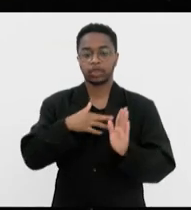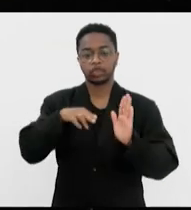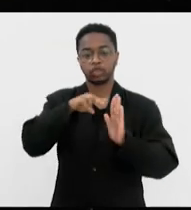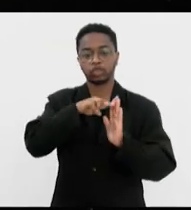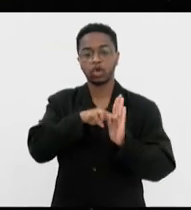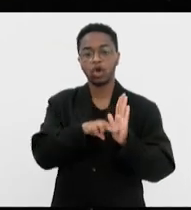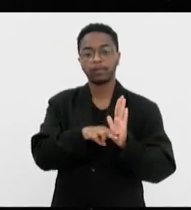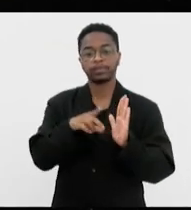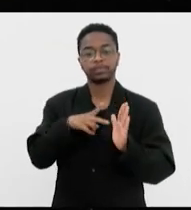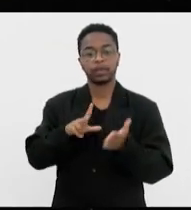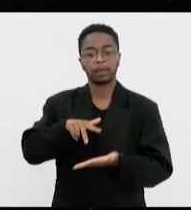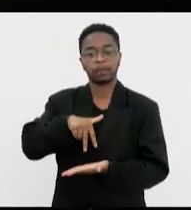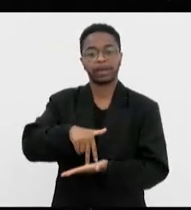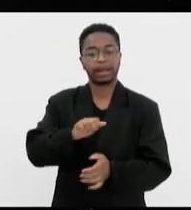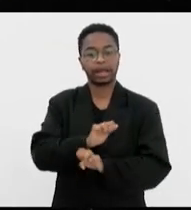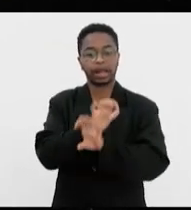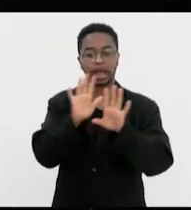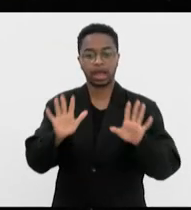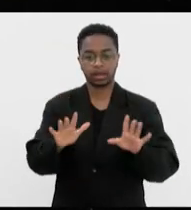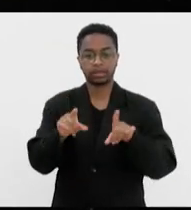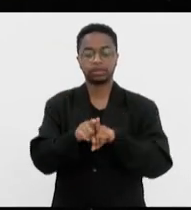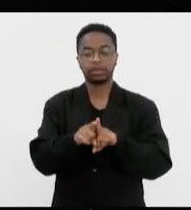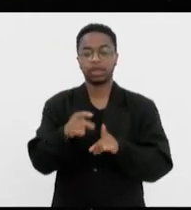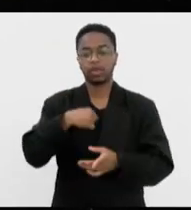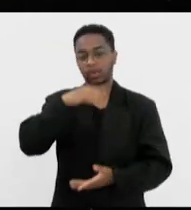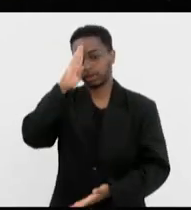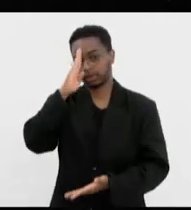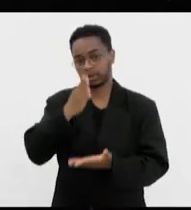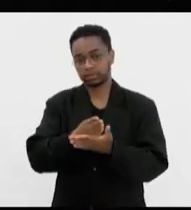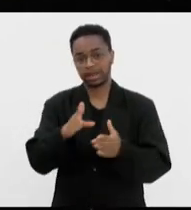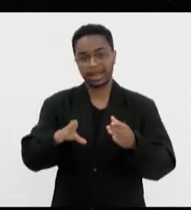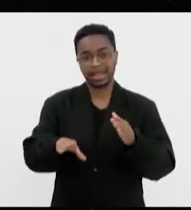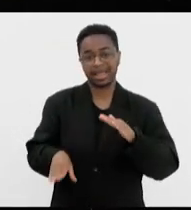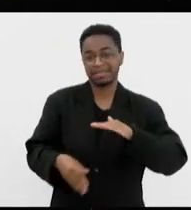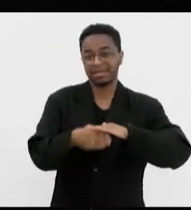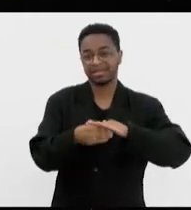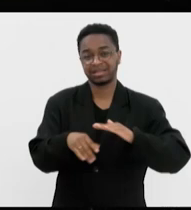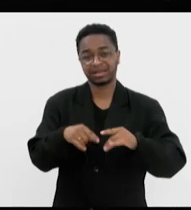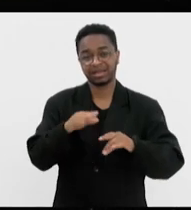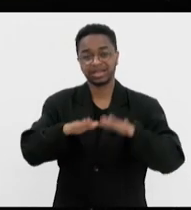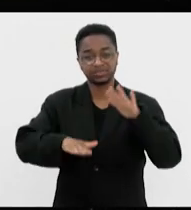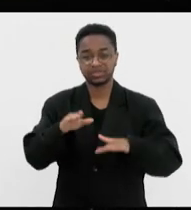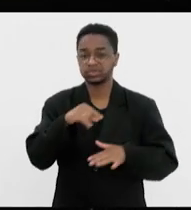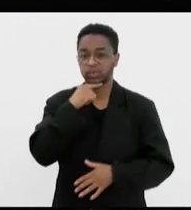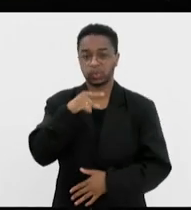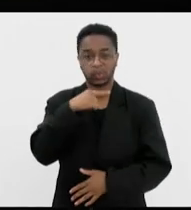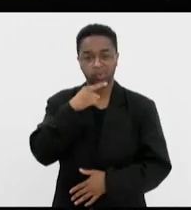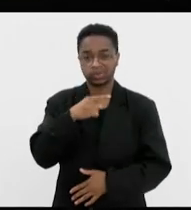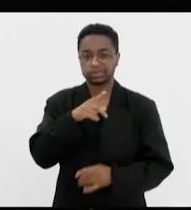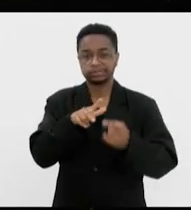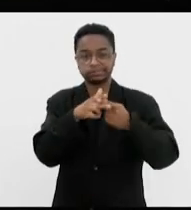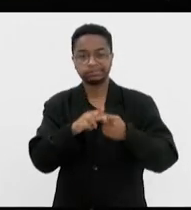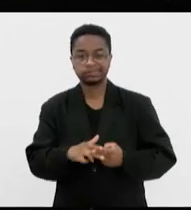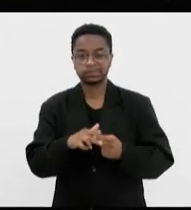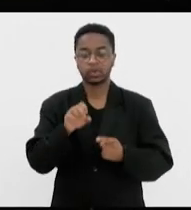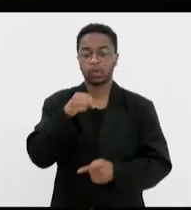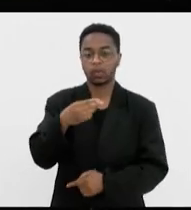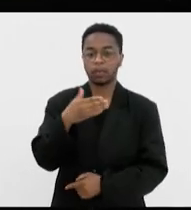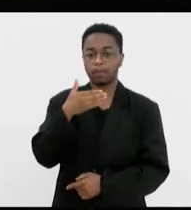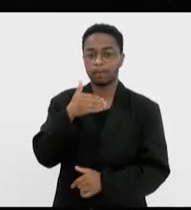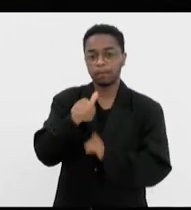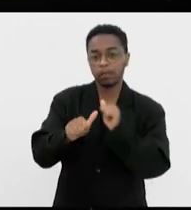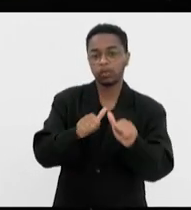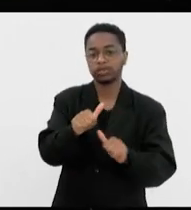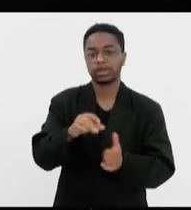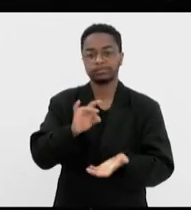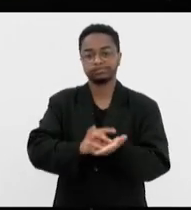uma posição mais clara. Eu acho que a emenda, ela nem sempre consegue aperfeiçoar ou mudar o cerne